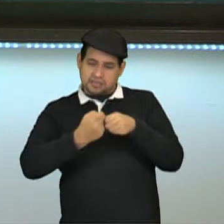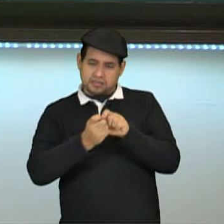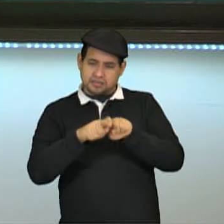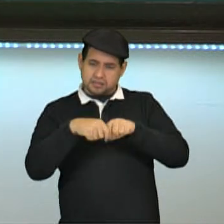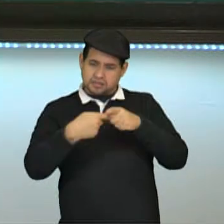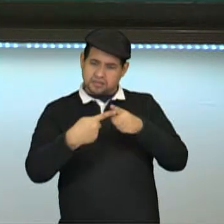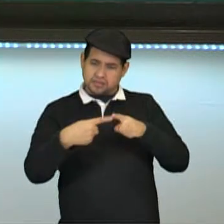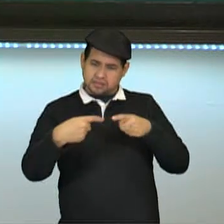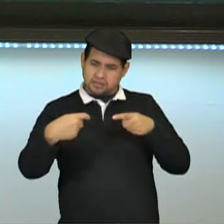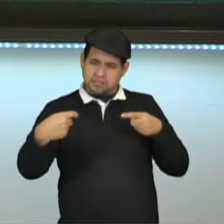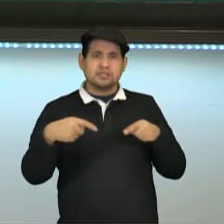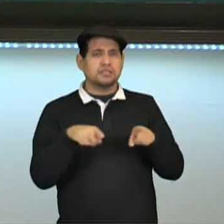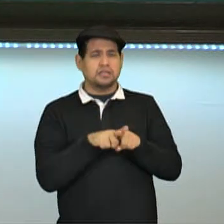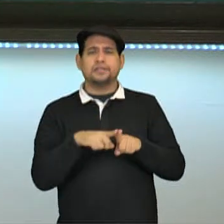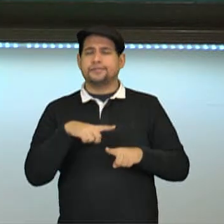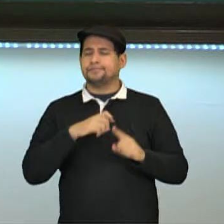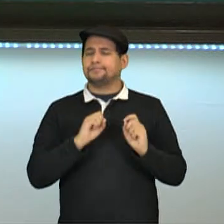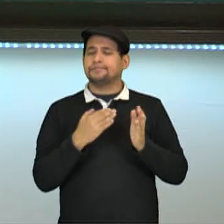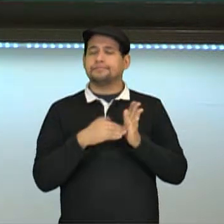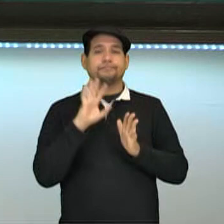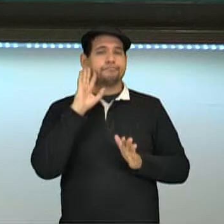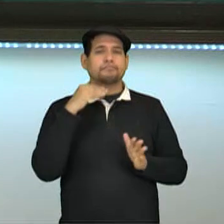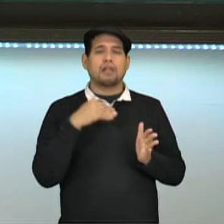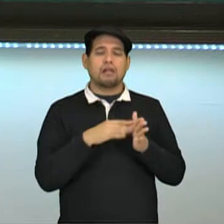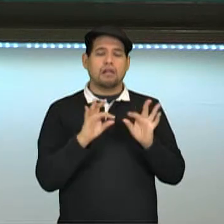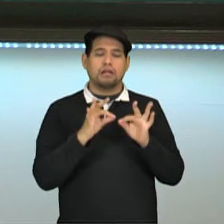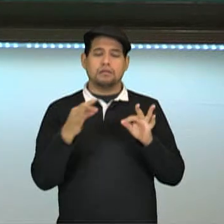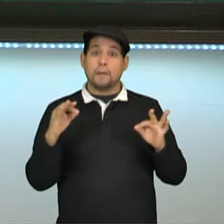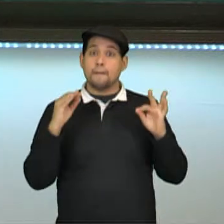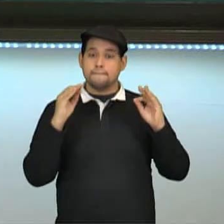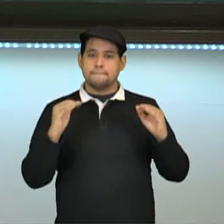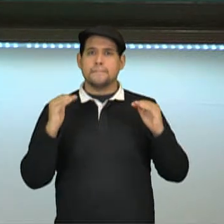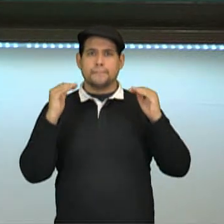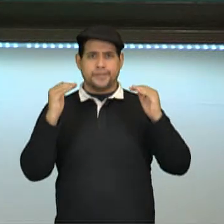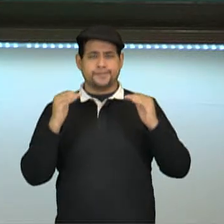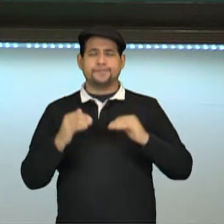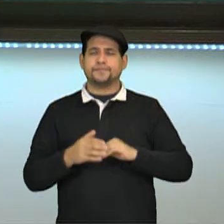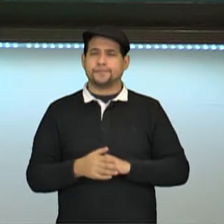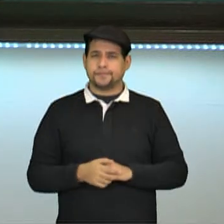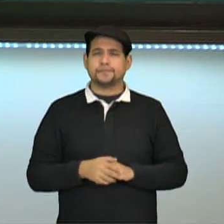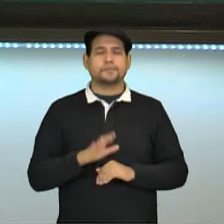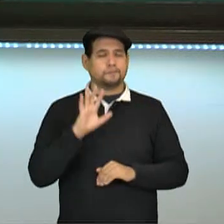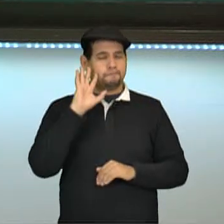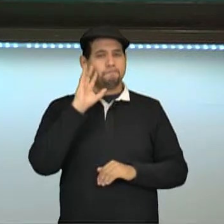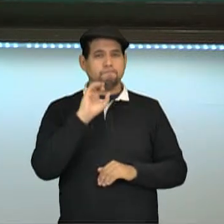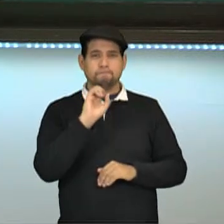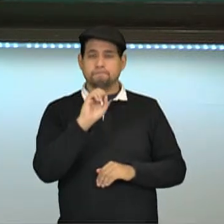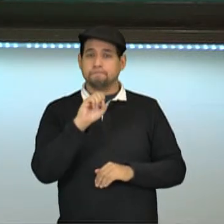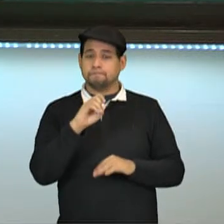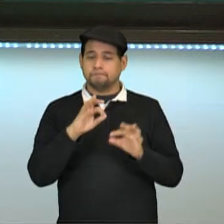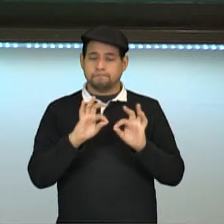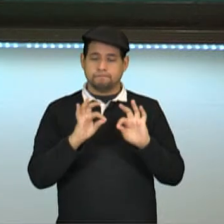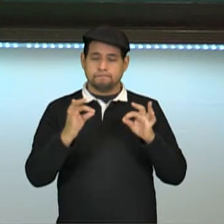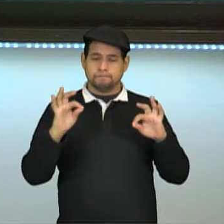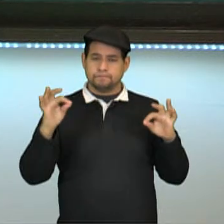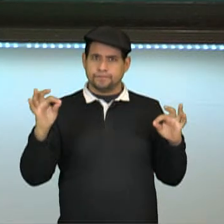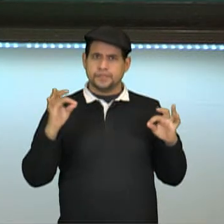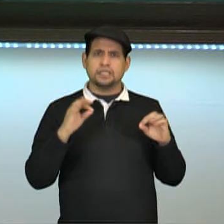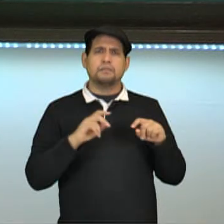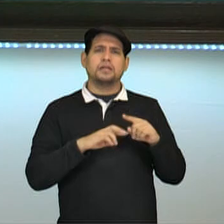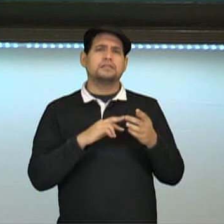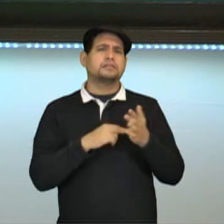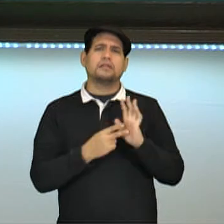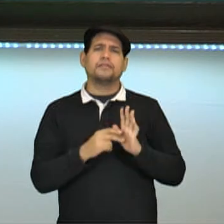uma variedade de forma, podendo chegar a um tamanho maior, sim. Isso acontece no seu comprimento, tá? Eles